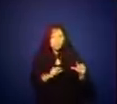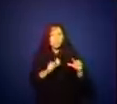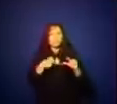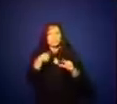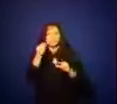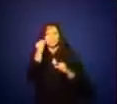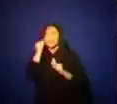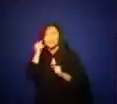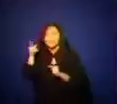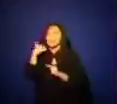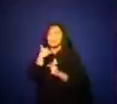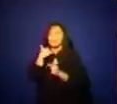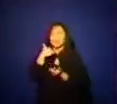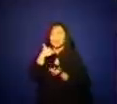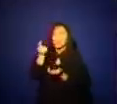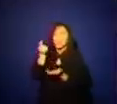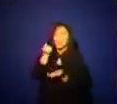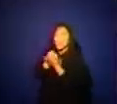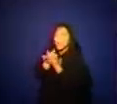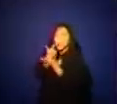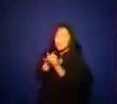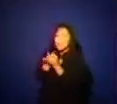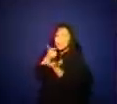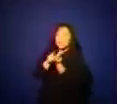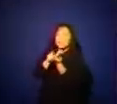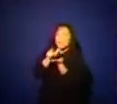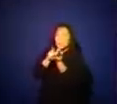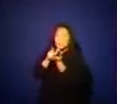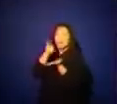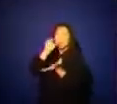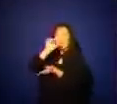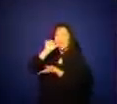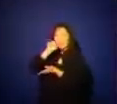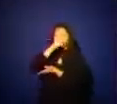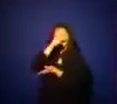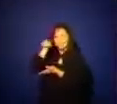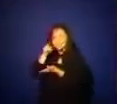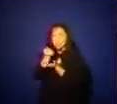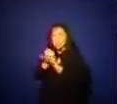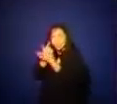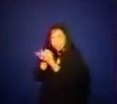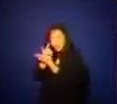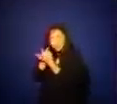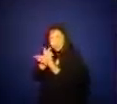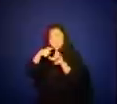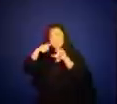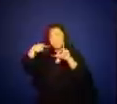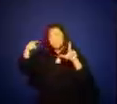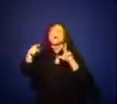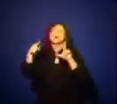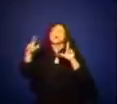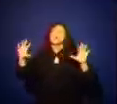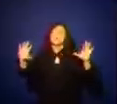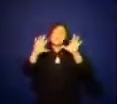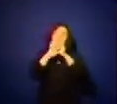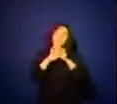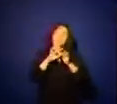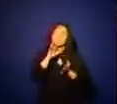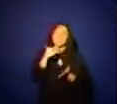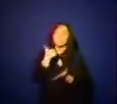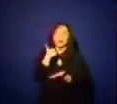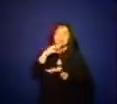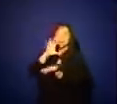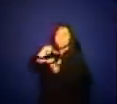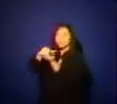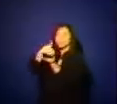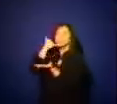bancos a comprar papel a gente já teve aqui na Argentina um caso uma situação e eu vi na época onde o banco central ligava para o banco que obrigava você comprar